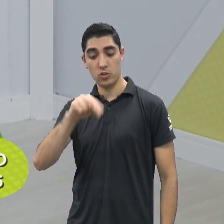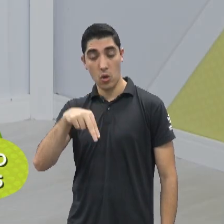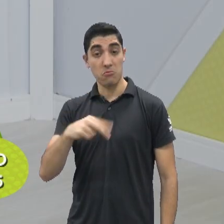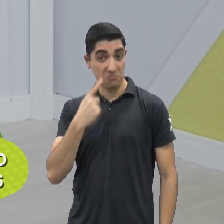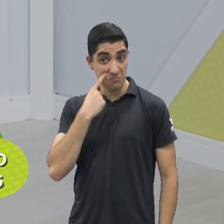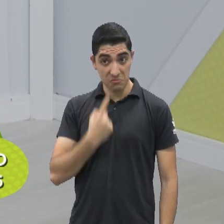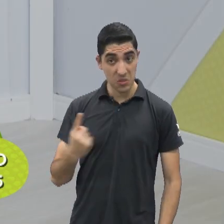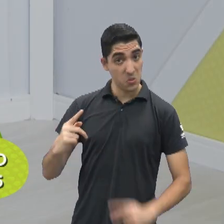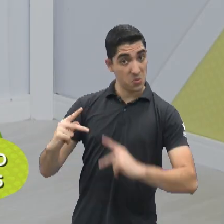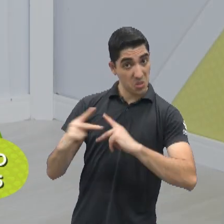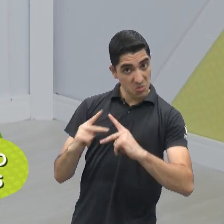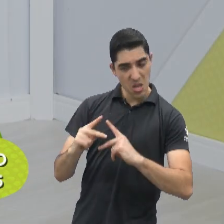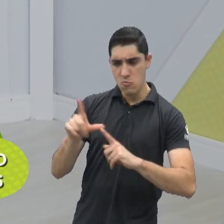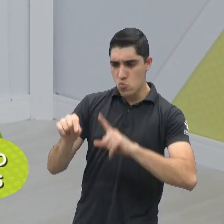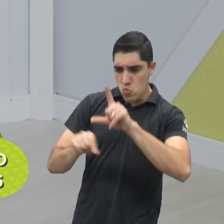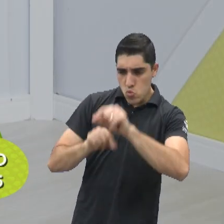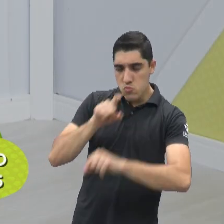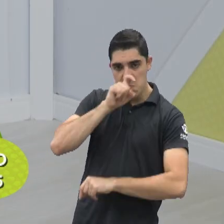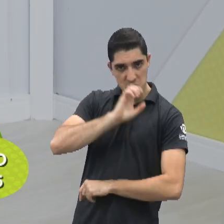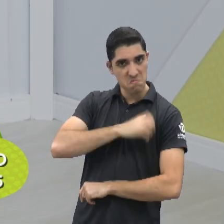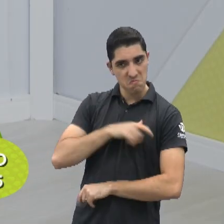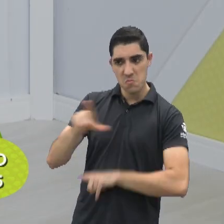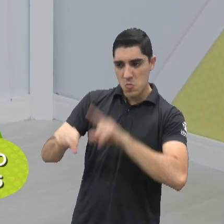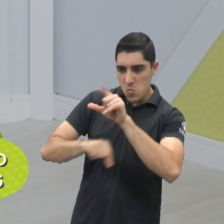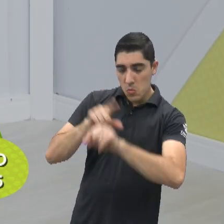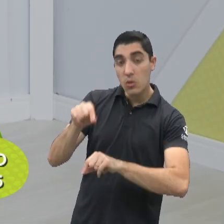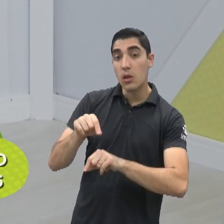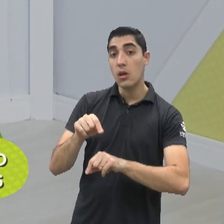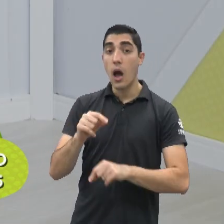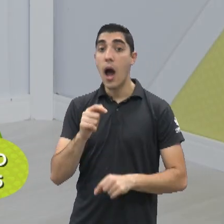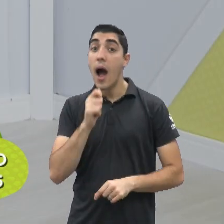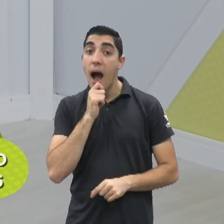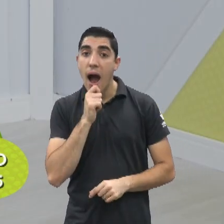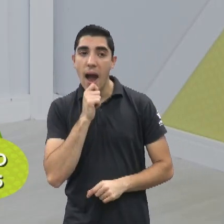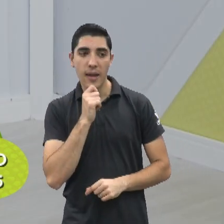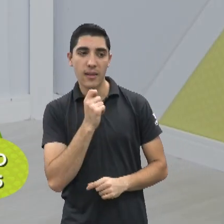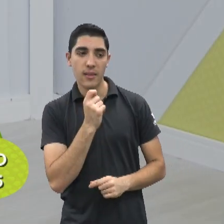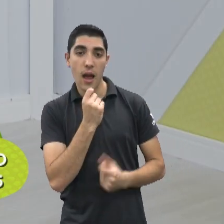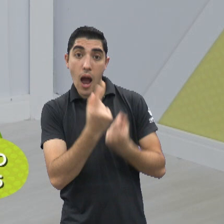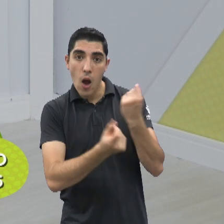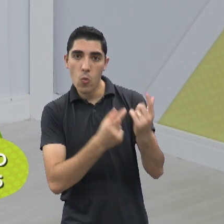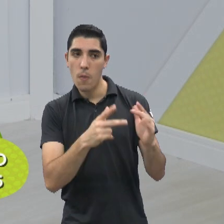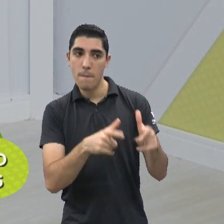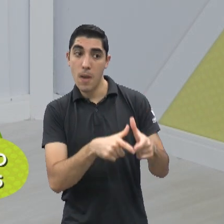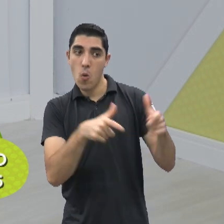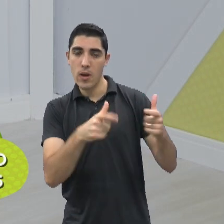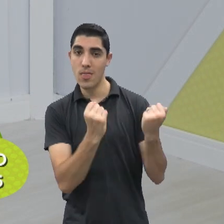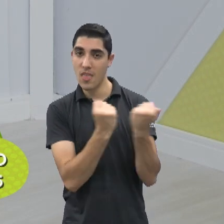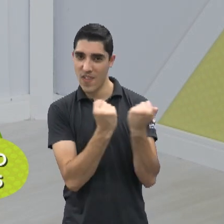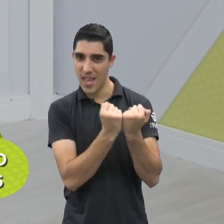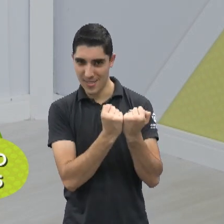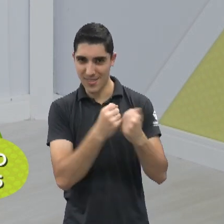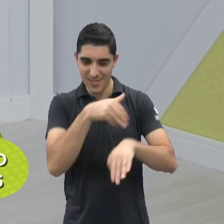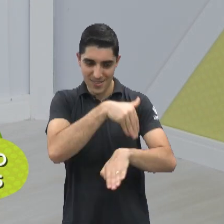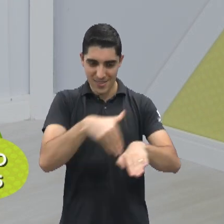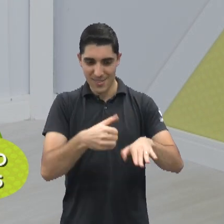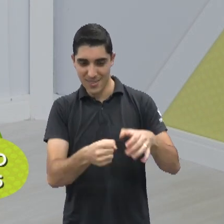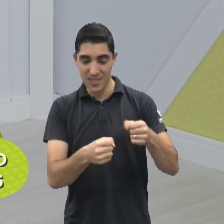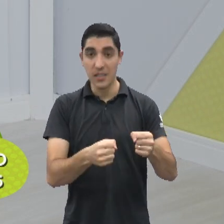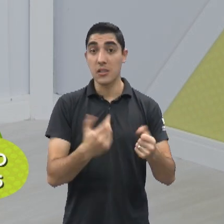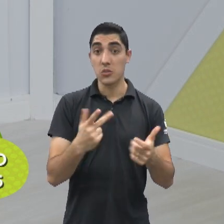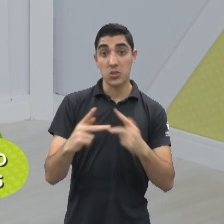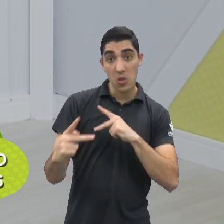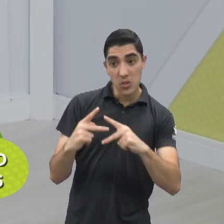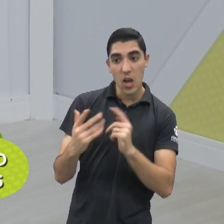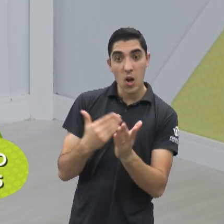Por enquanto, mais os jogadores de defesa, né, Paulo? Então, aos poucos, a conta-gotas aí, o São José vai mostrando as suas